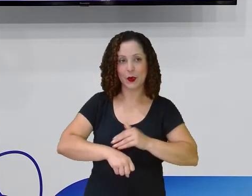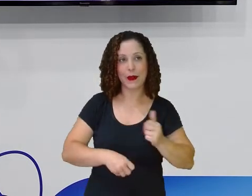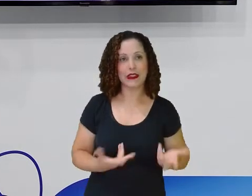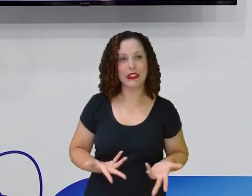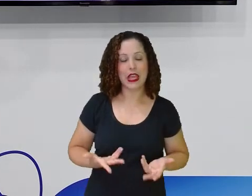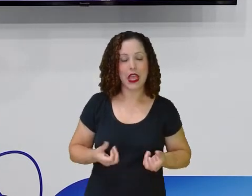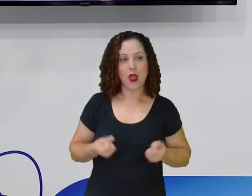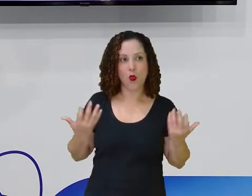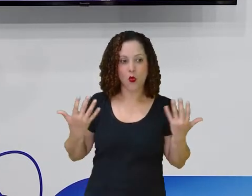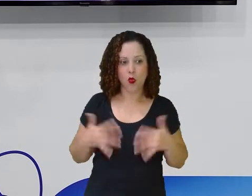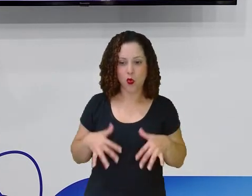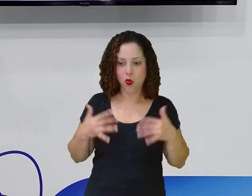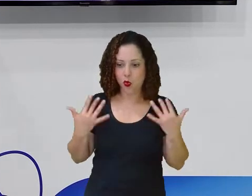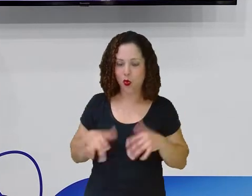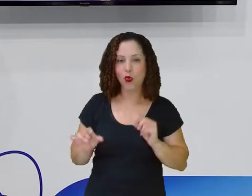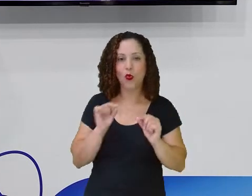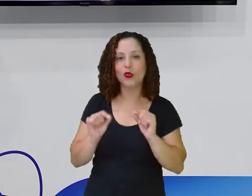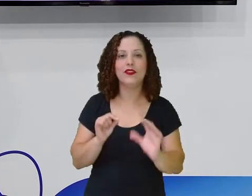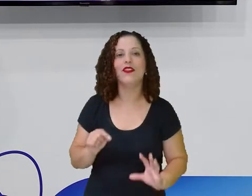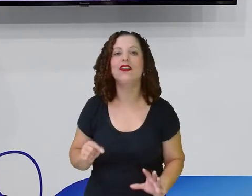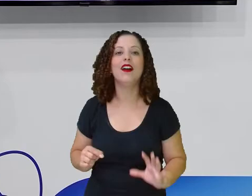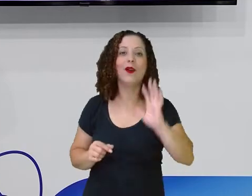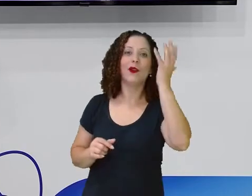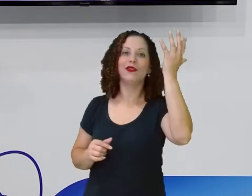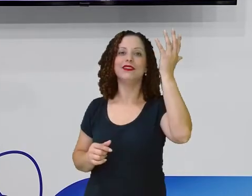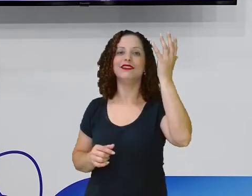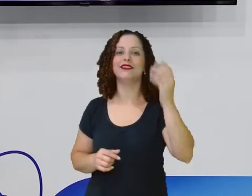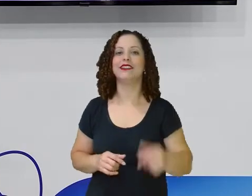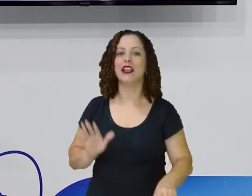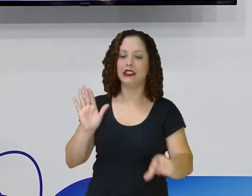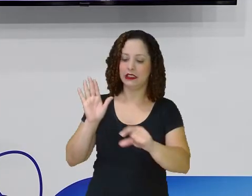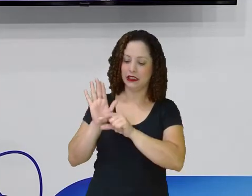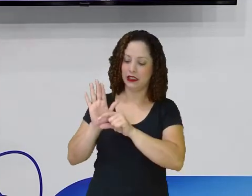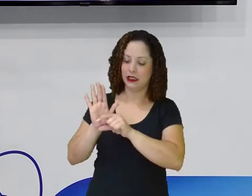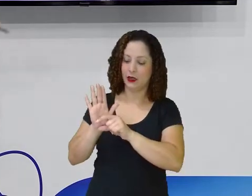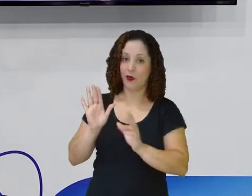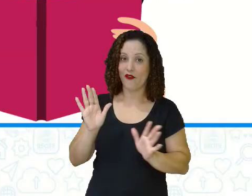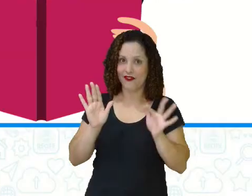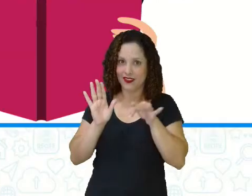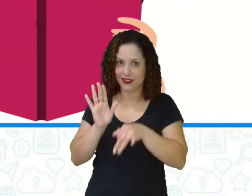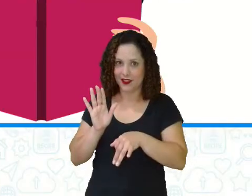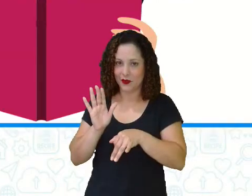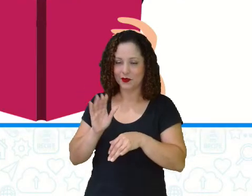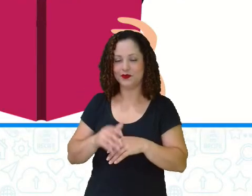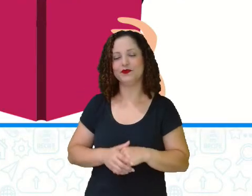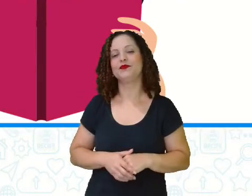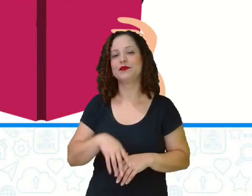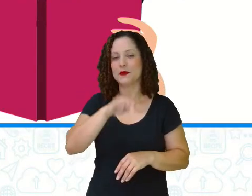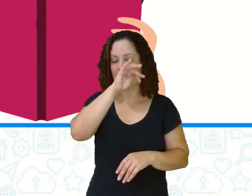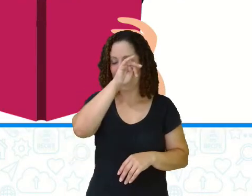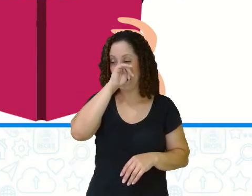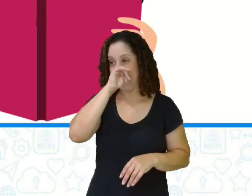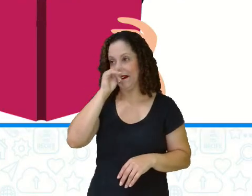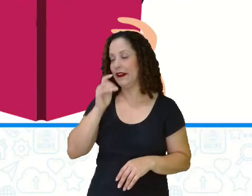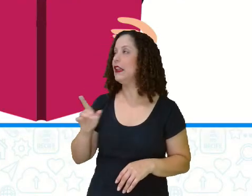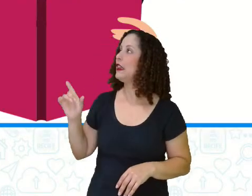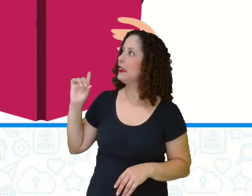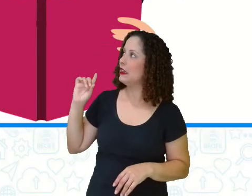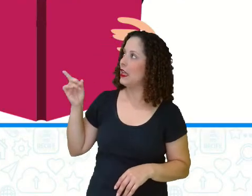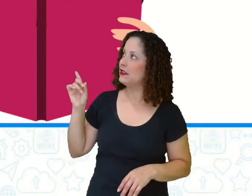maior suspense, você fica, o que será que vai acontecer? E vem o desfecho. Na Bela Adormecida, que é um